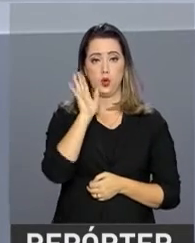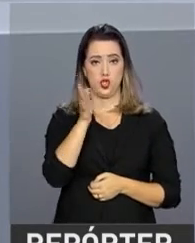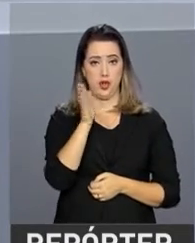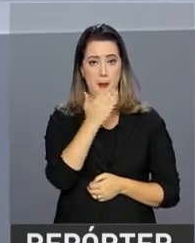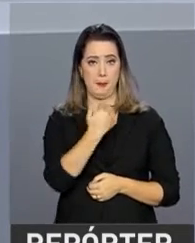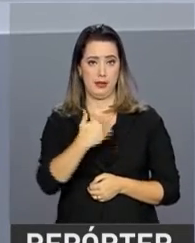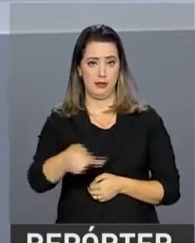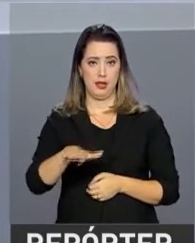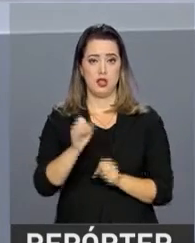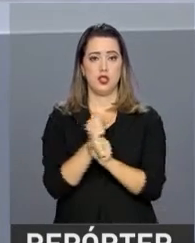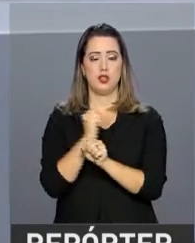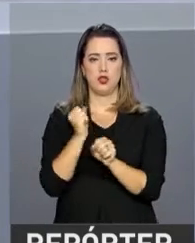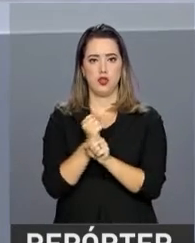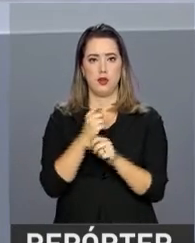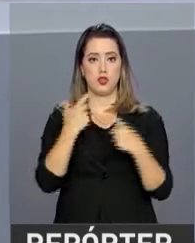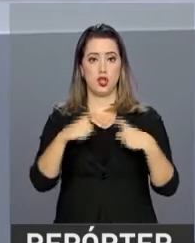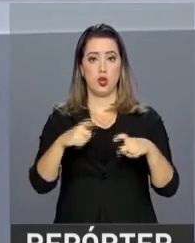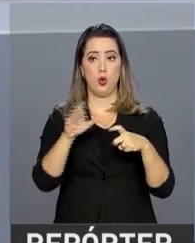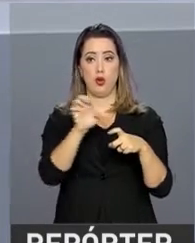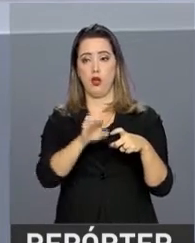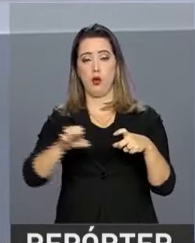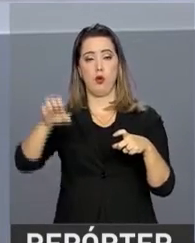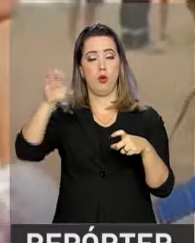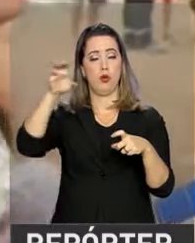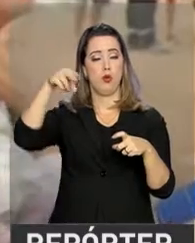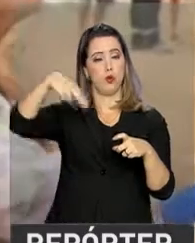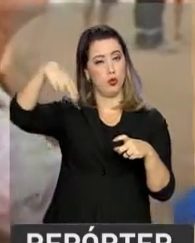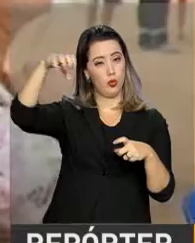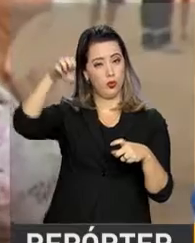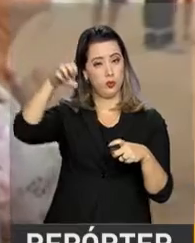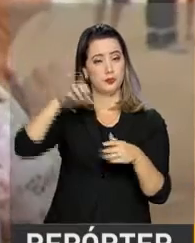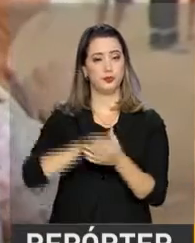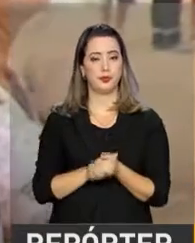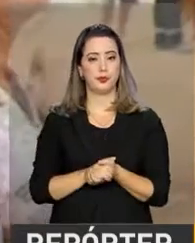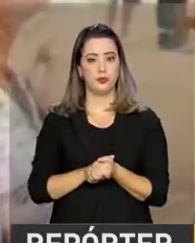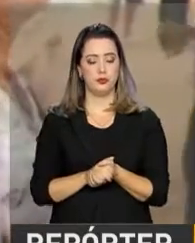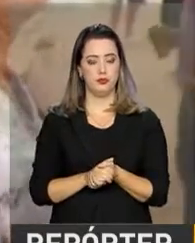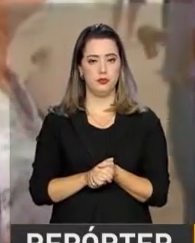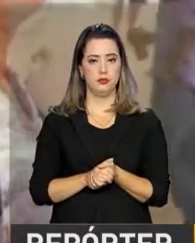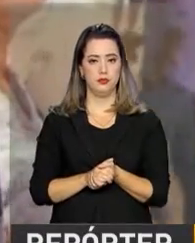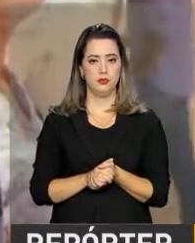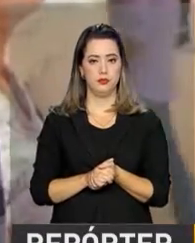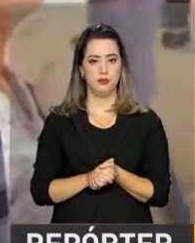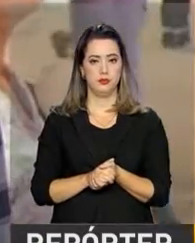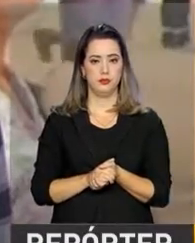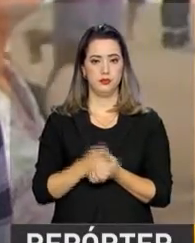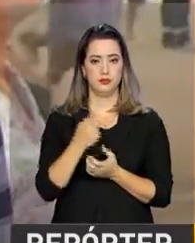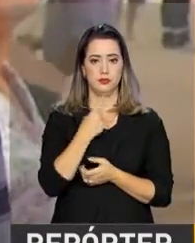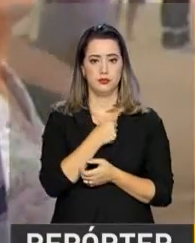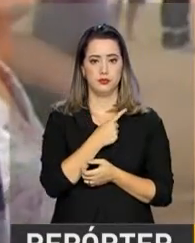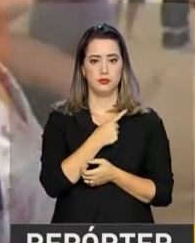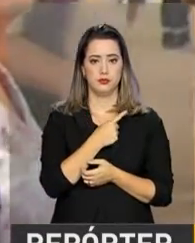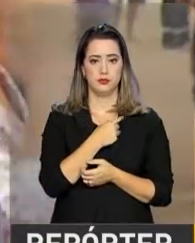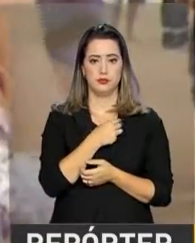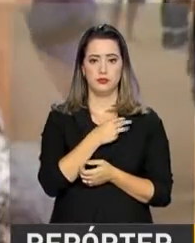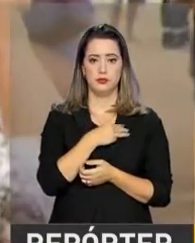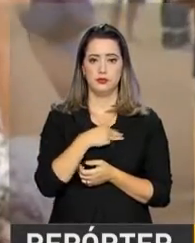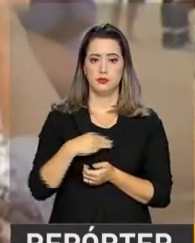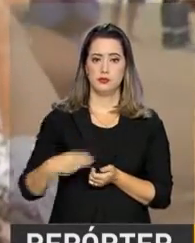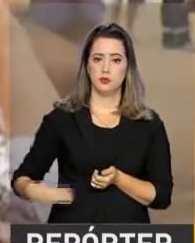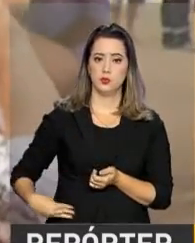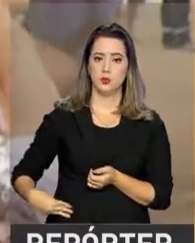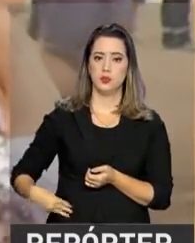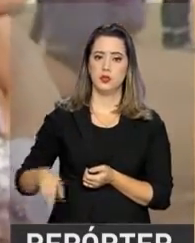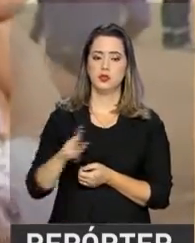obras retomadas está na região Nordeste. O fato do Ministério do presidente Temer ter